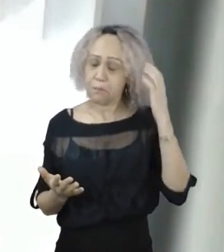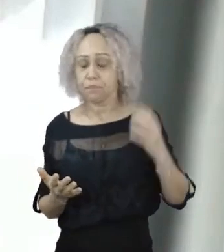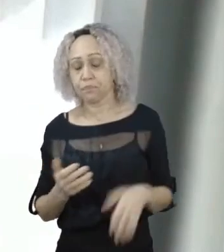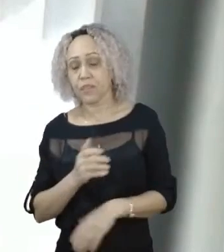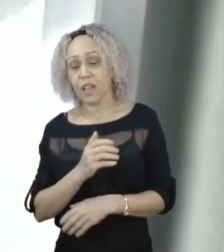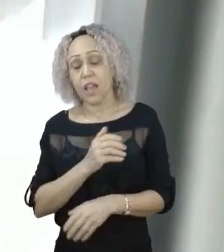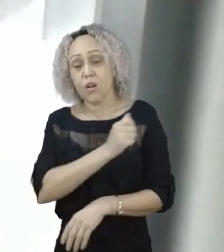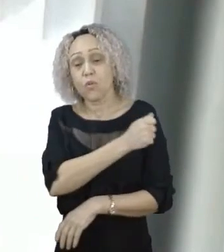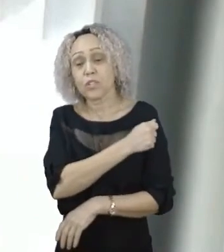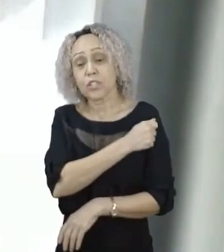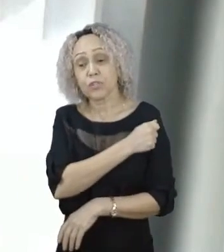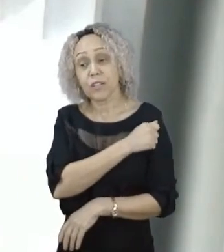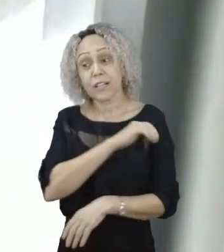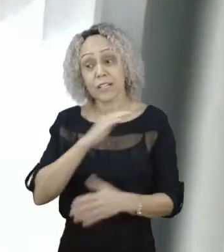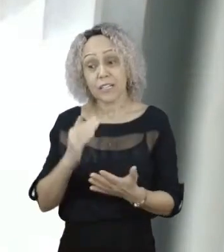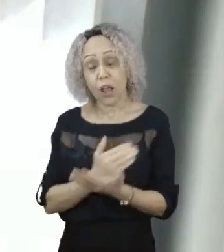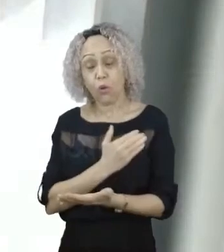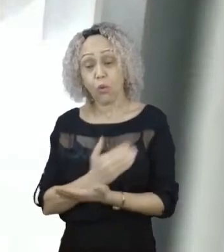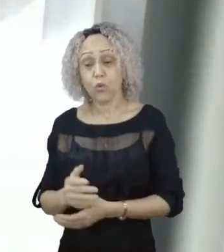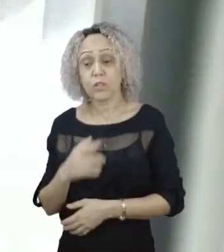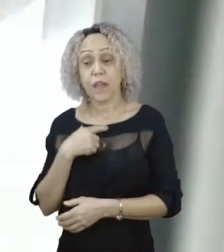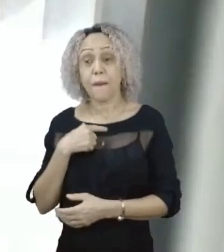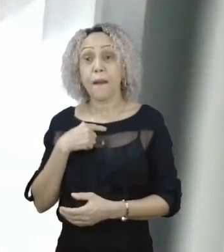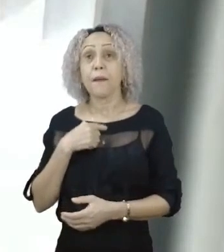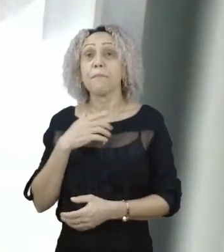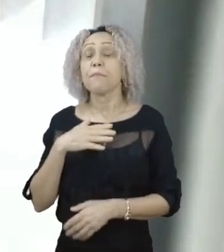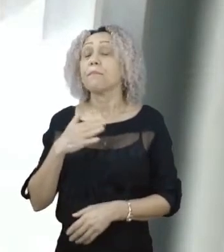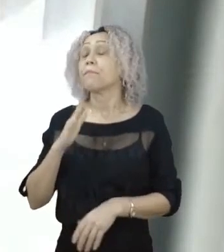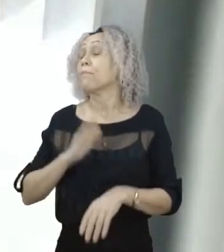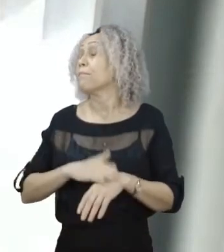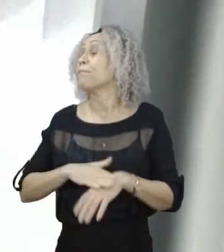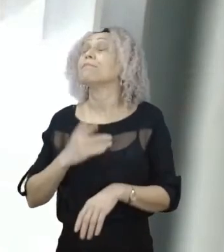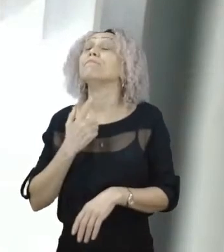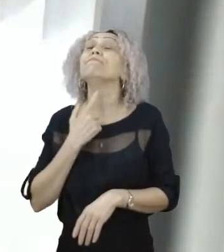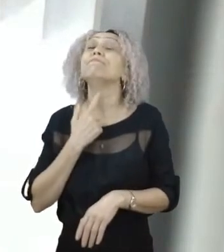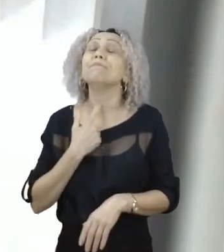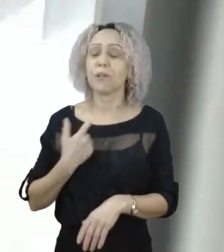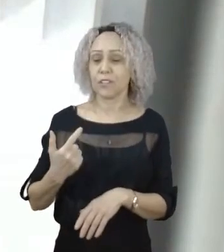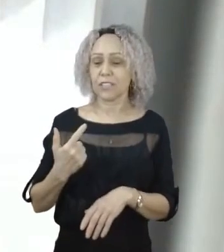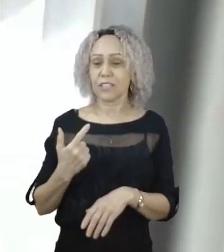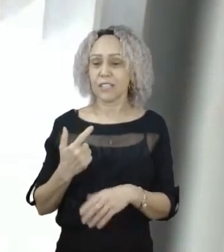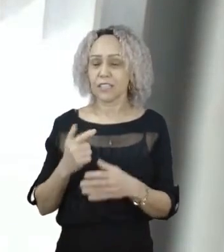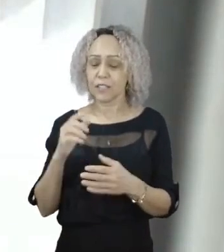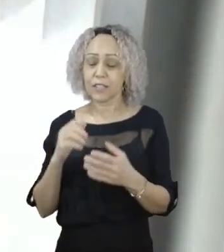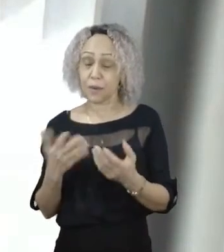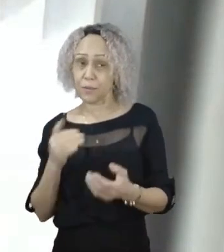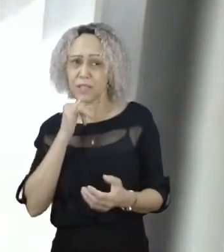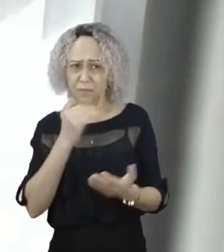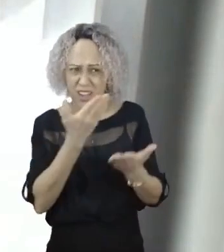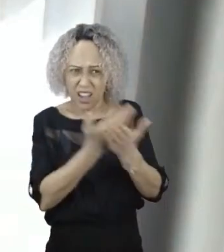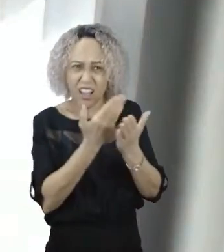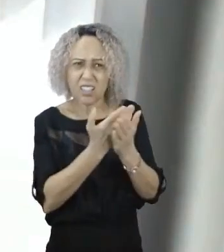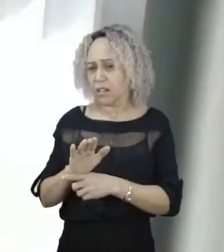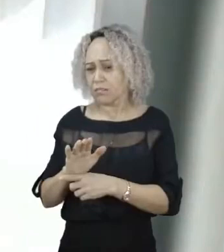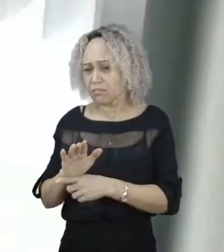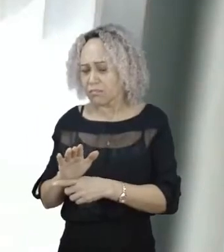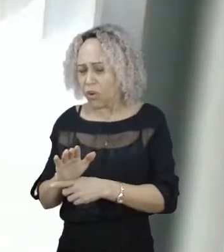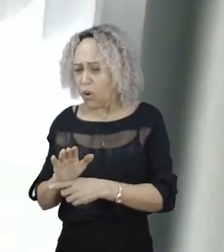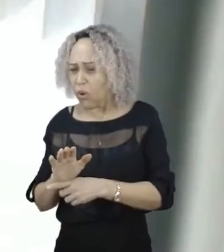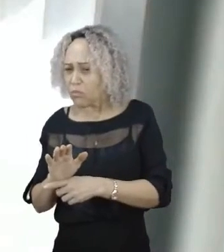isso retira, né, da relação do professor com o aluno, a construção